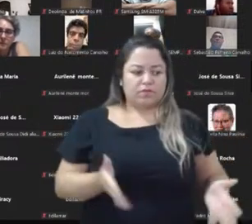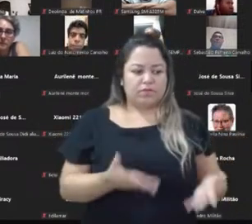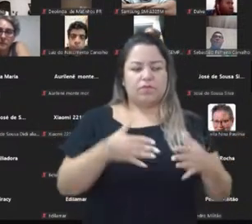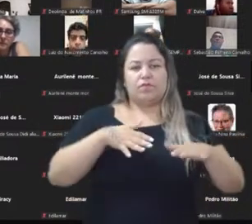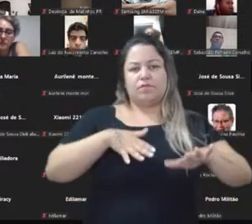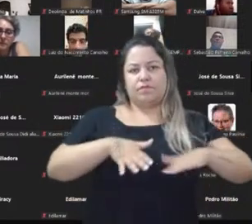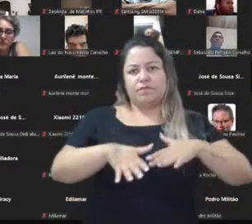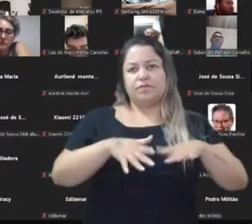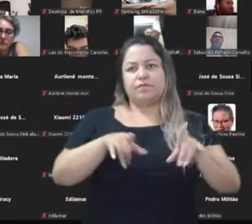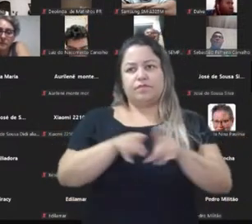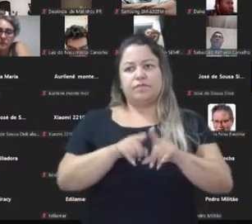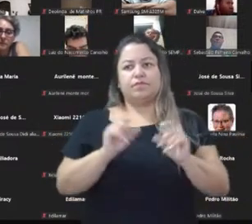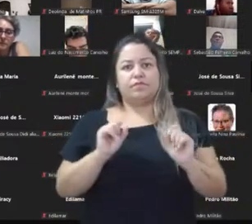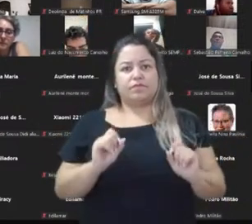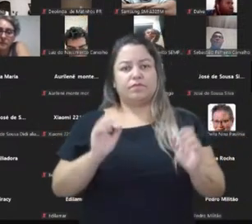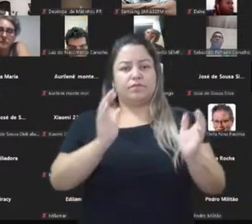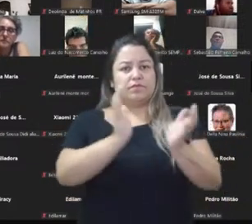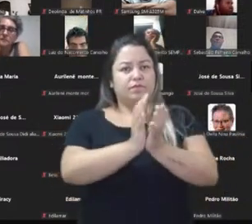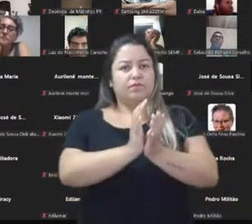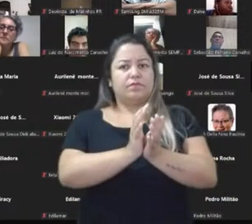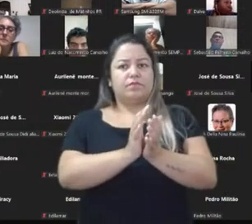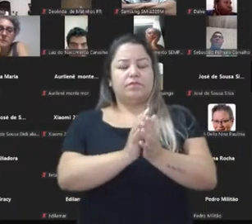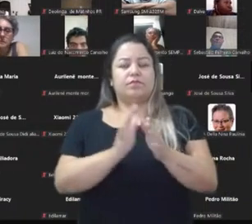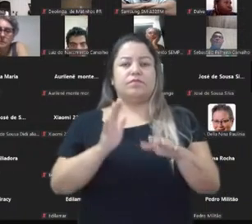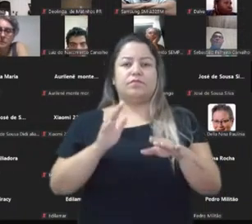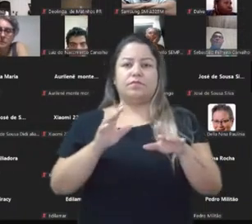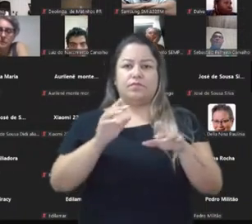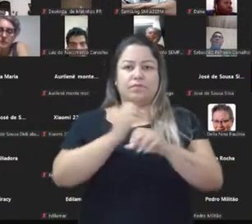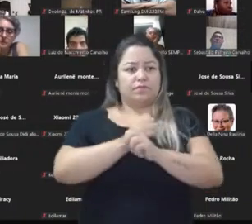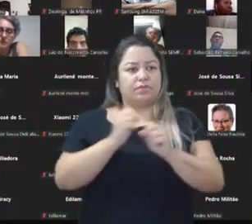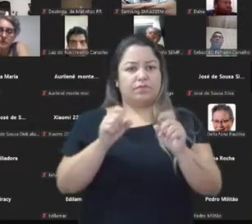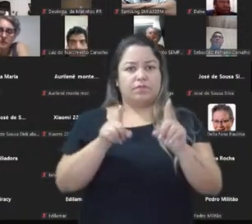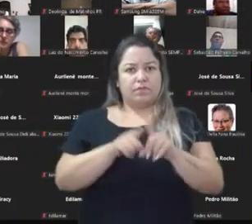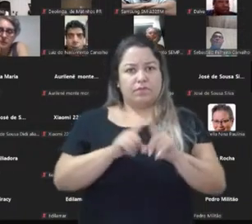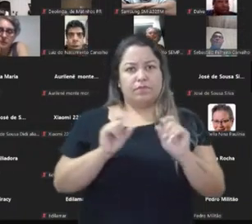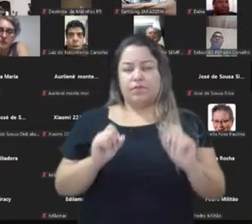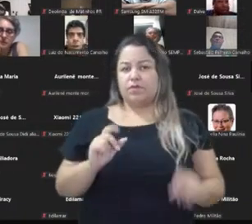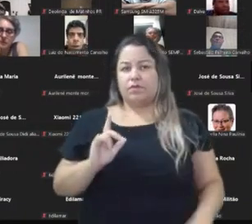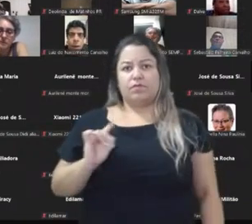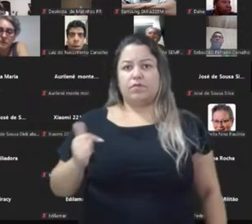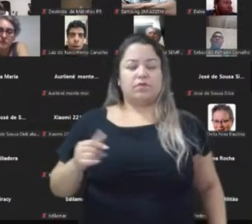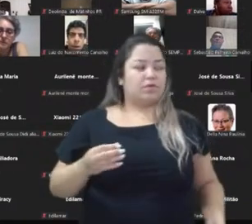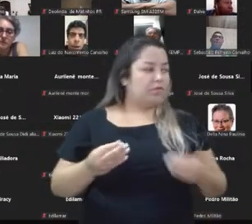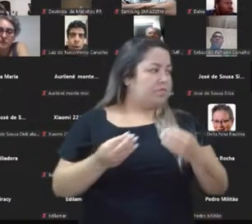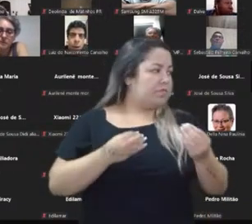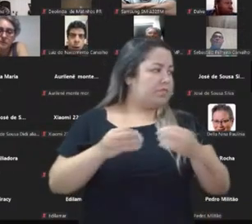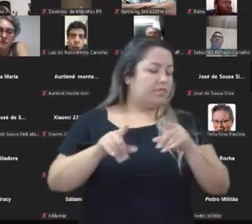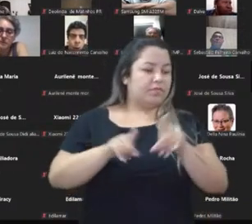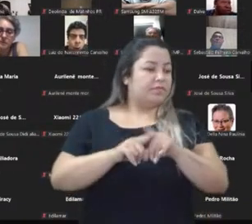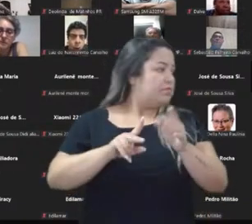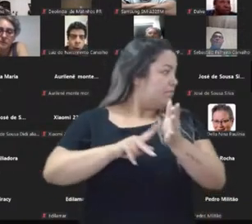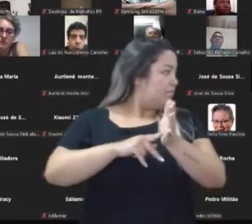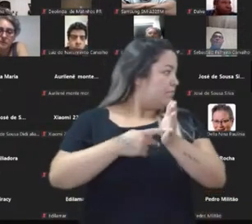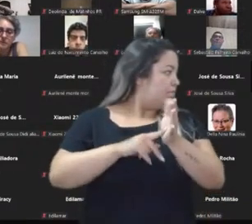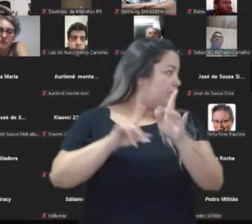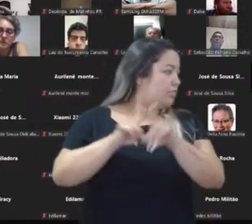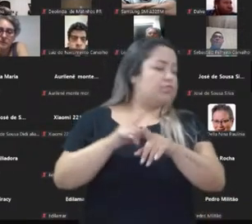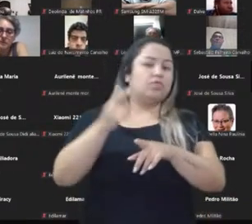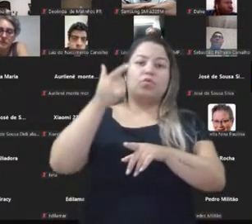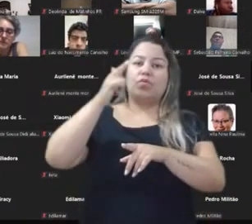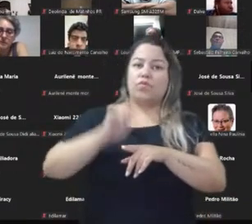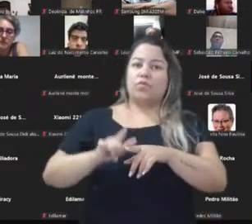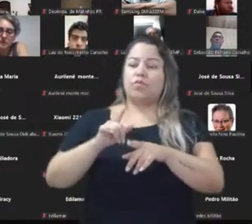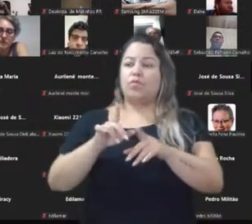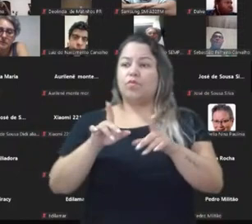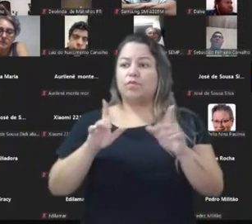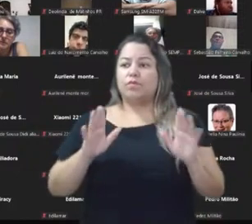né Vocês viram que as redes capaz disso né então não adianta hoje o sindicalismo que ficar querendo correr atrás do prejuízo dizer